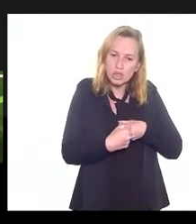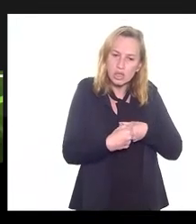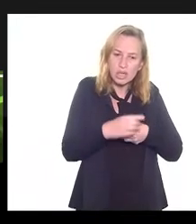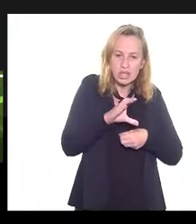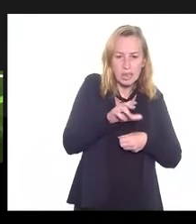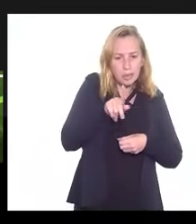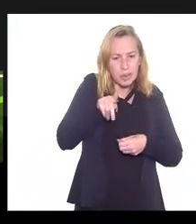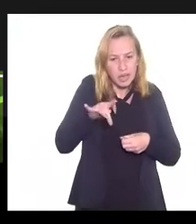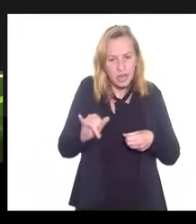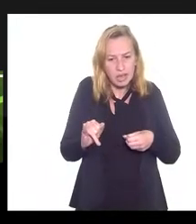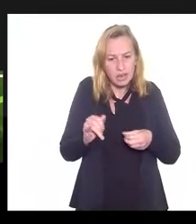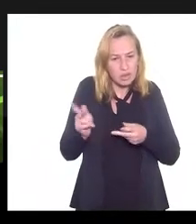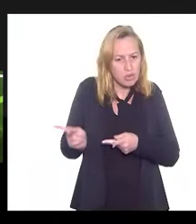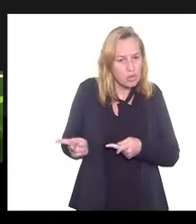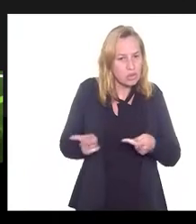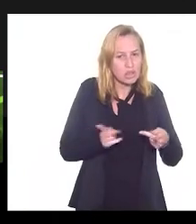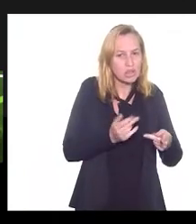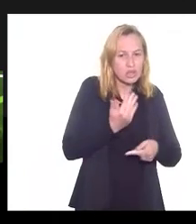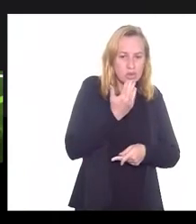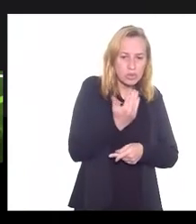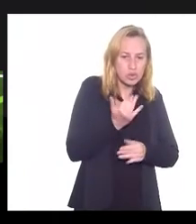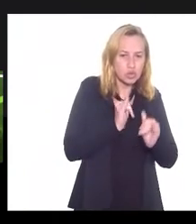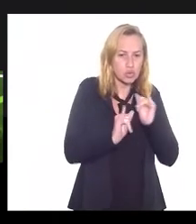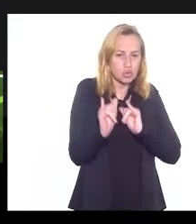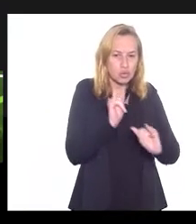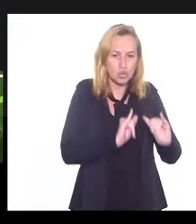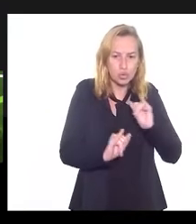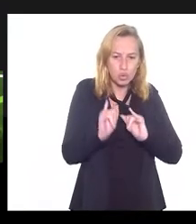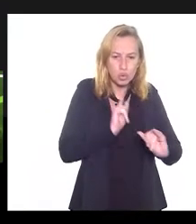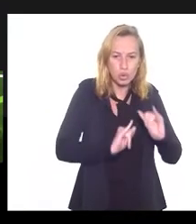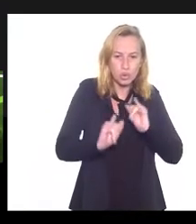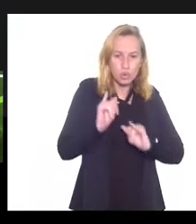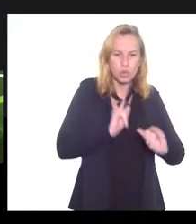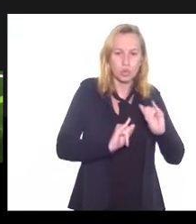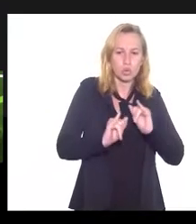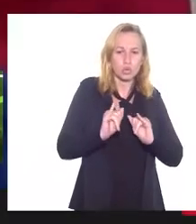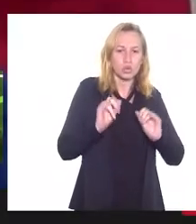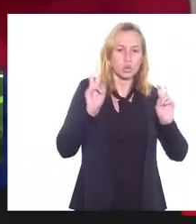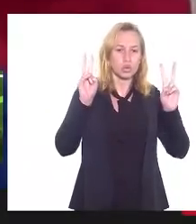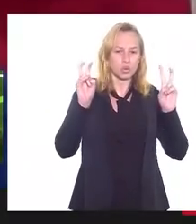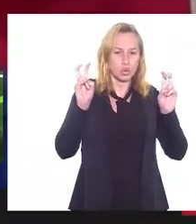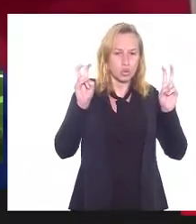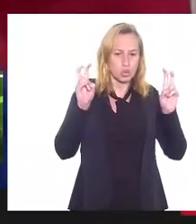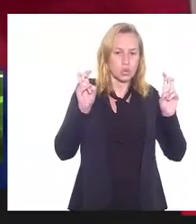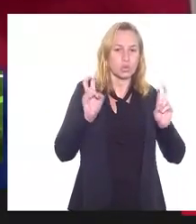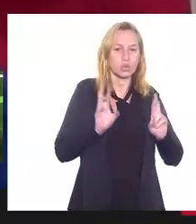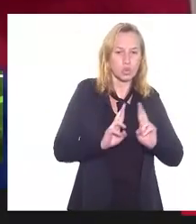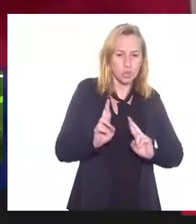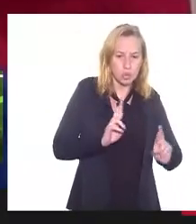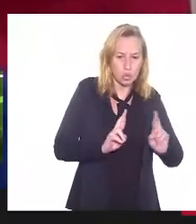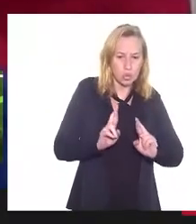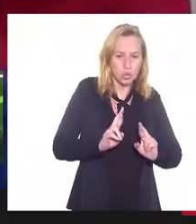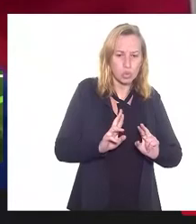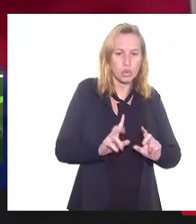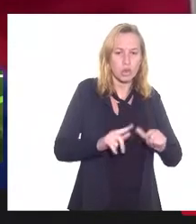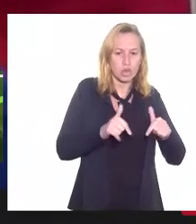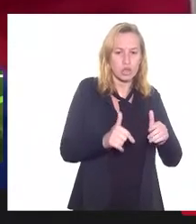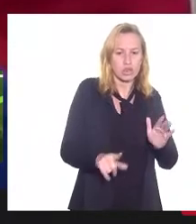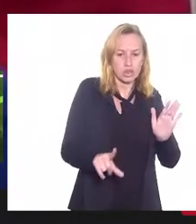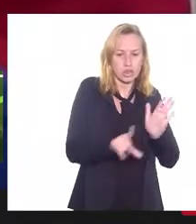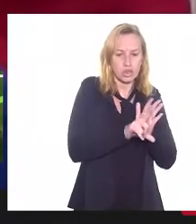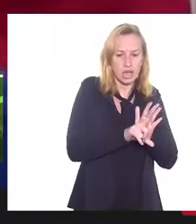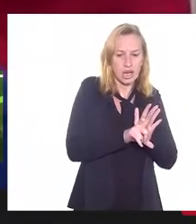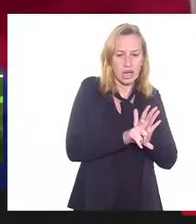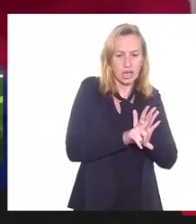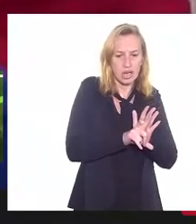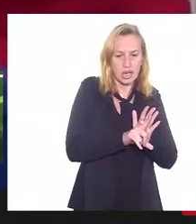CPI vai fazer um pedido de informações sobre as questões relativas à aplicação